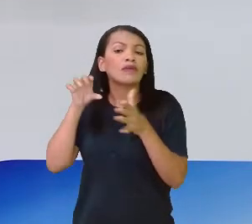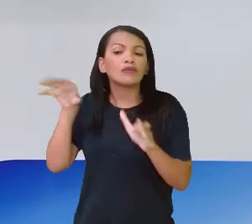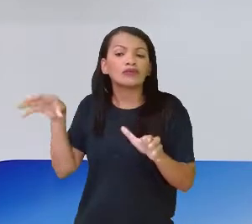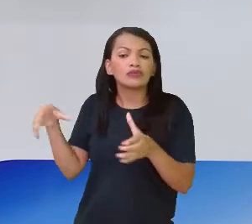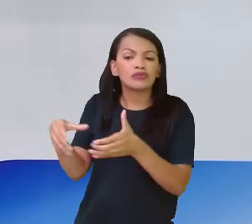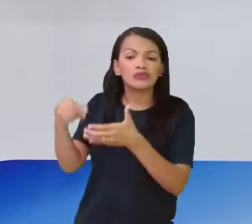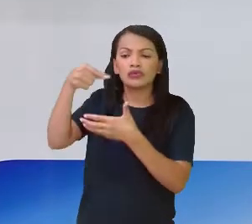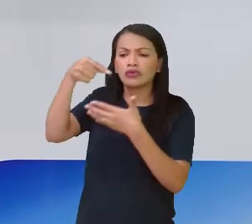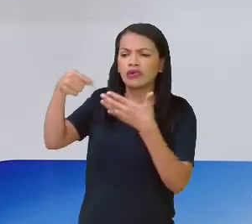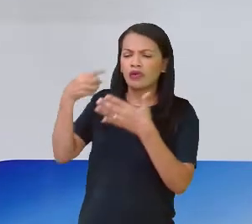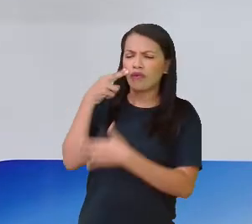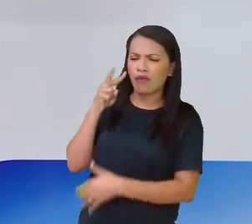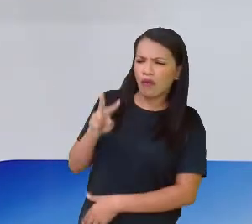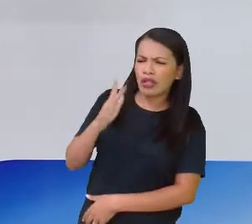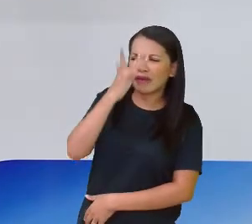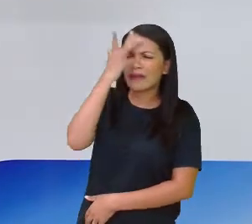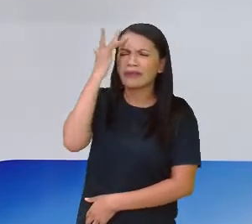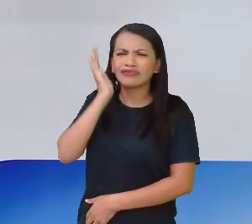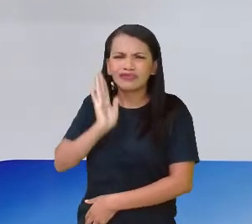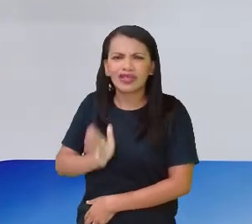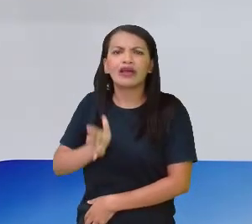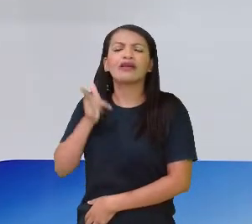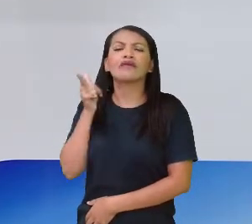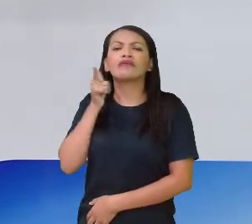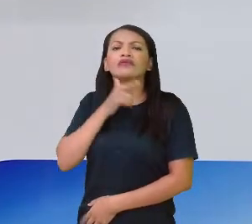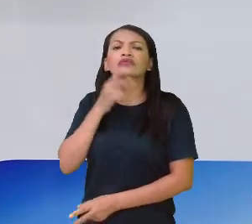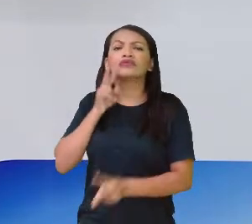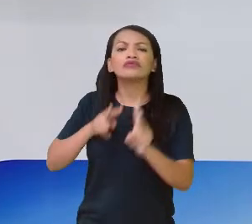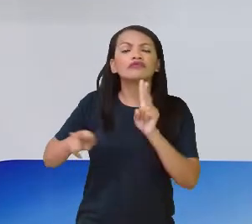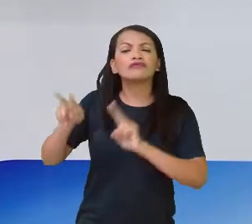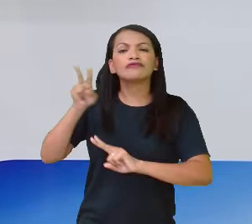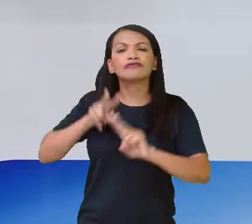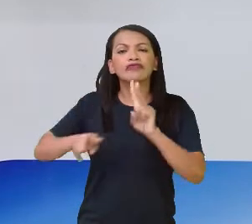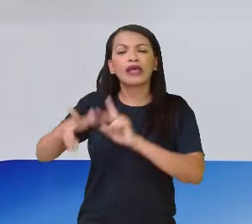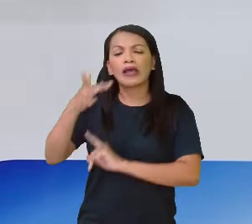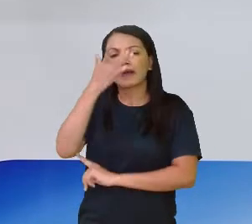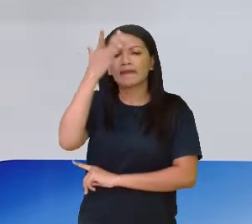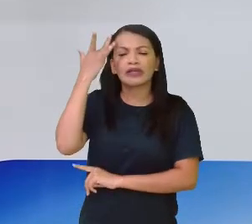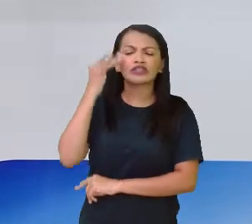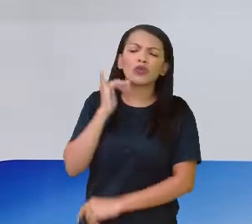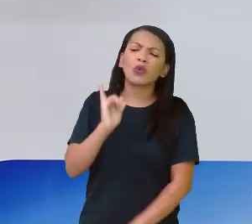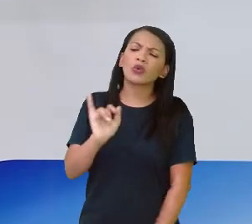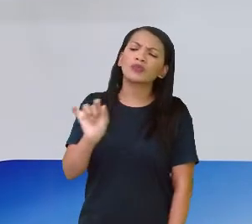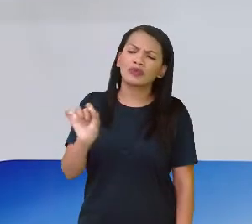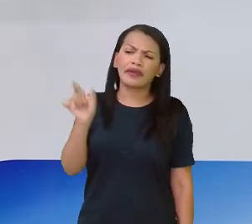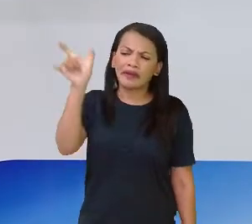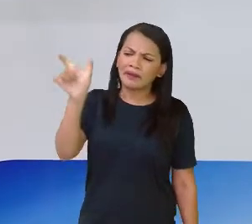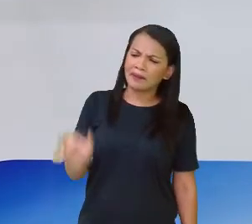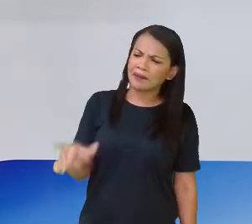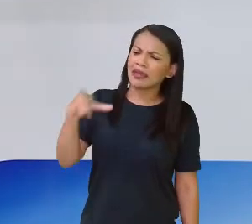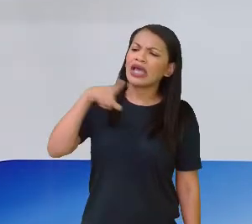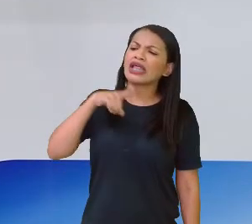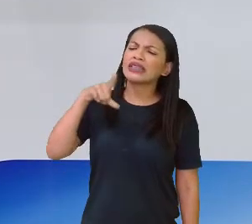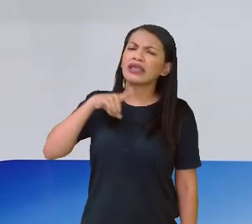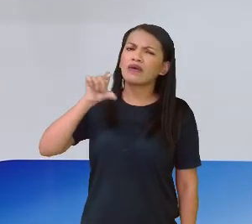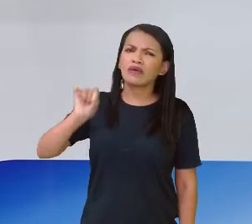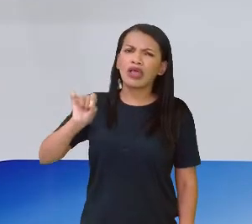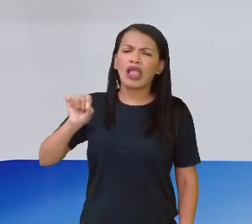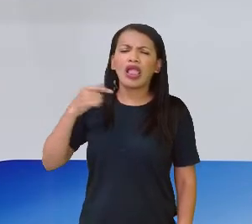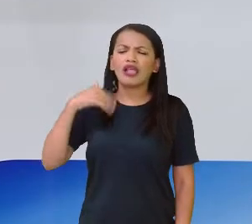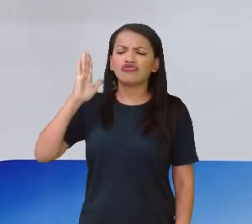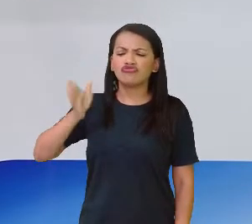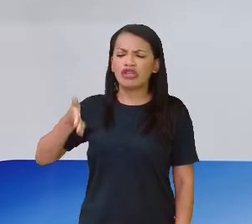elementos, quando eu olho para uma pessoa, eu já consigo ver essa pessoa e dizer que ela tem uma descendência